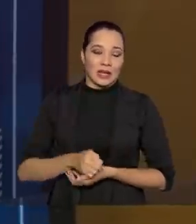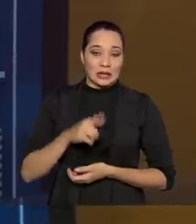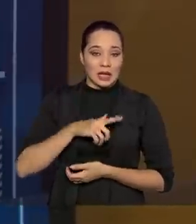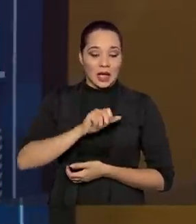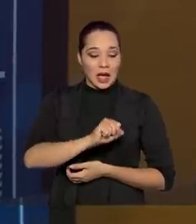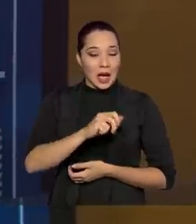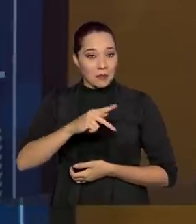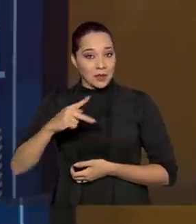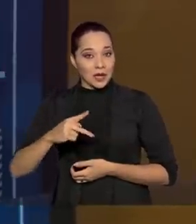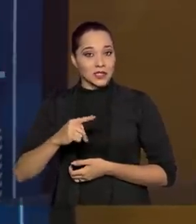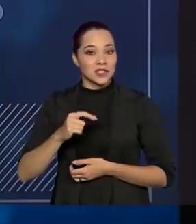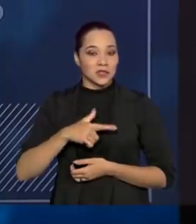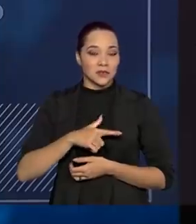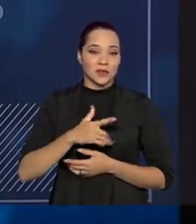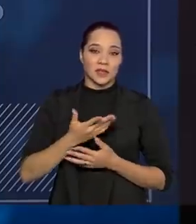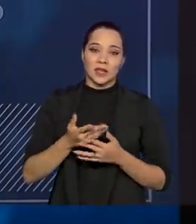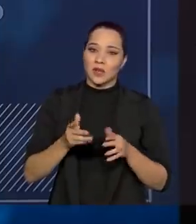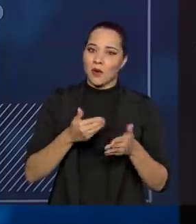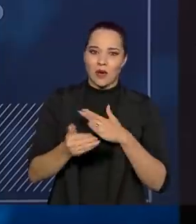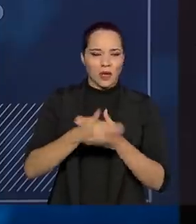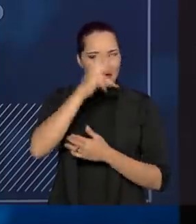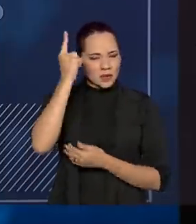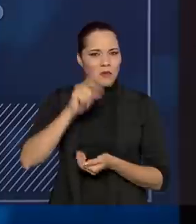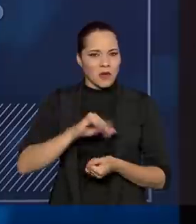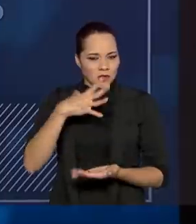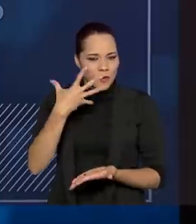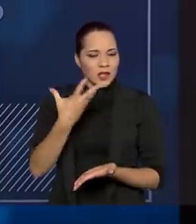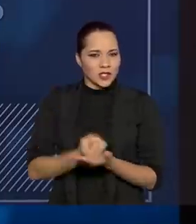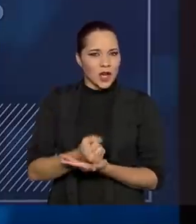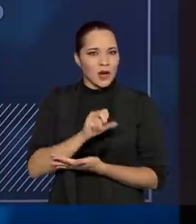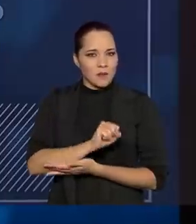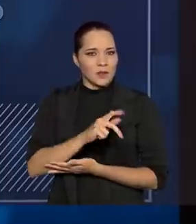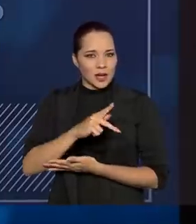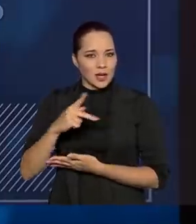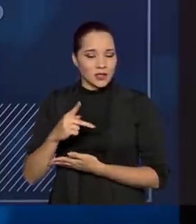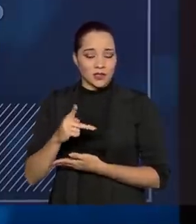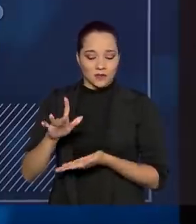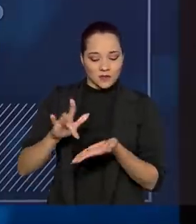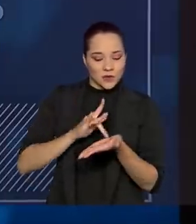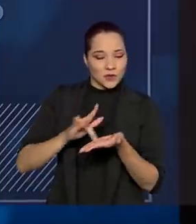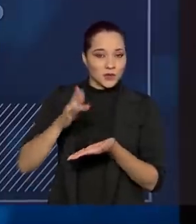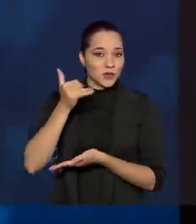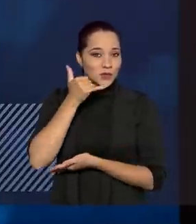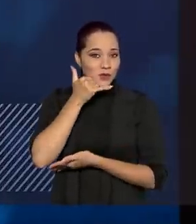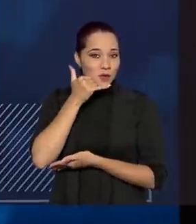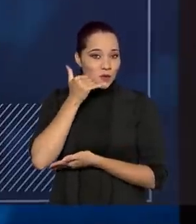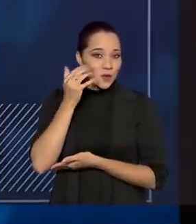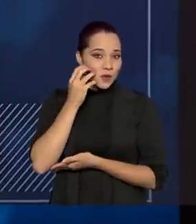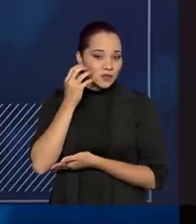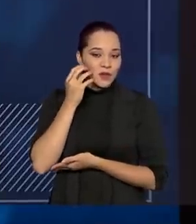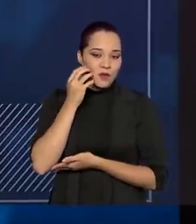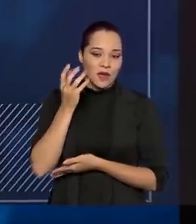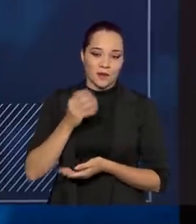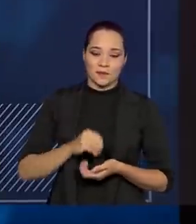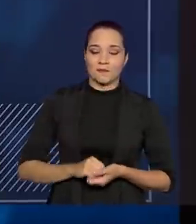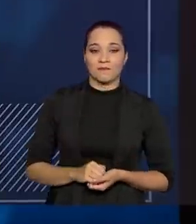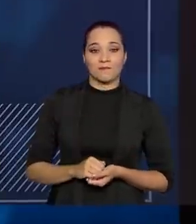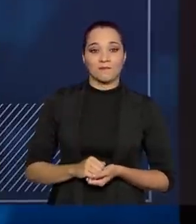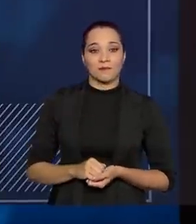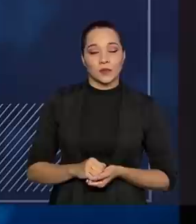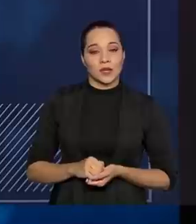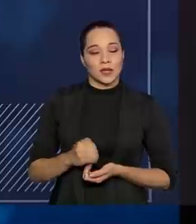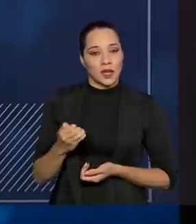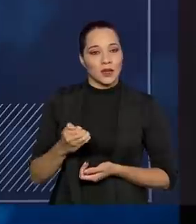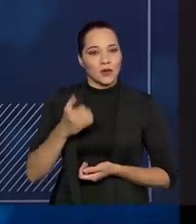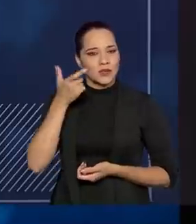do consumidor.gov.br, qualquer um pode baixar nos seus aparelhos celulares, justamente